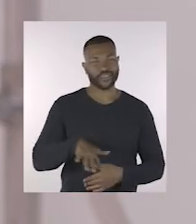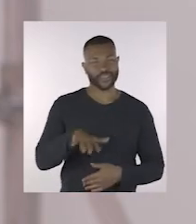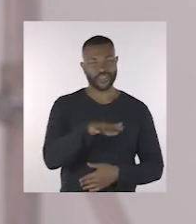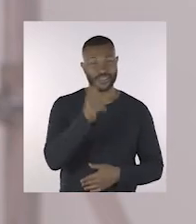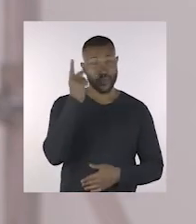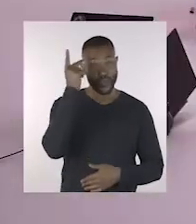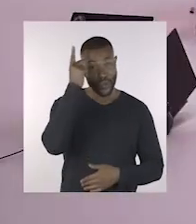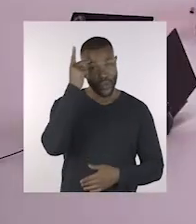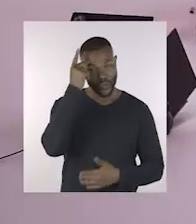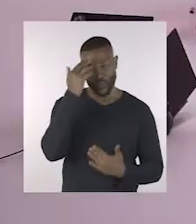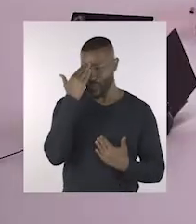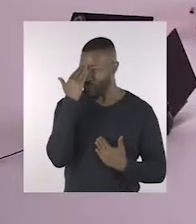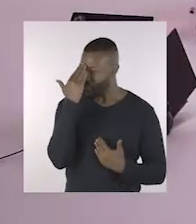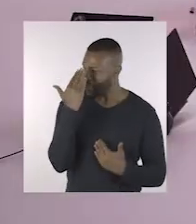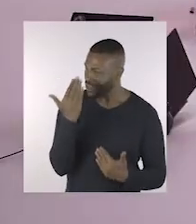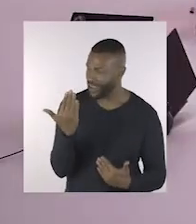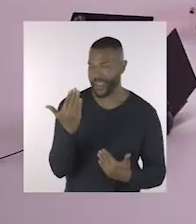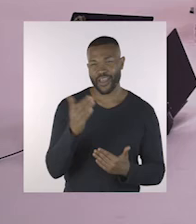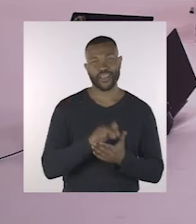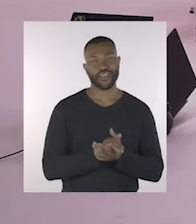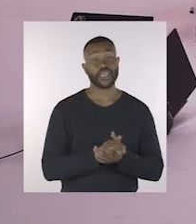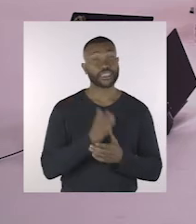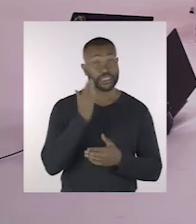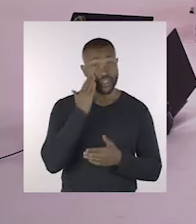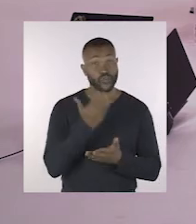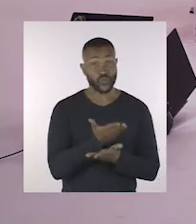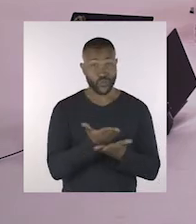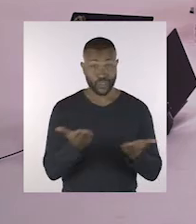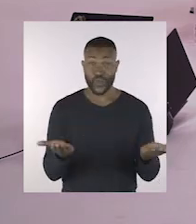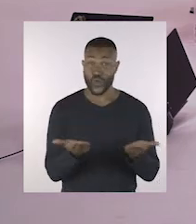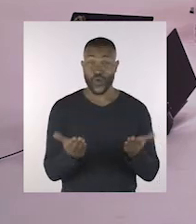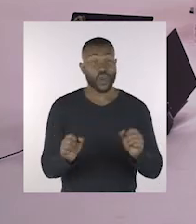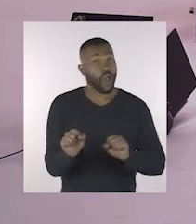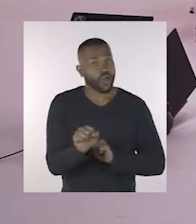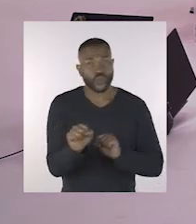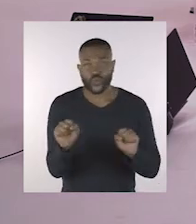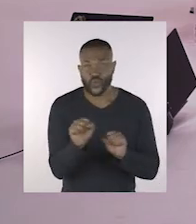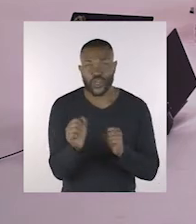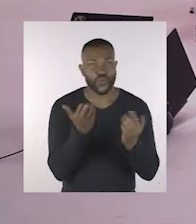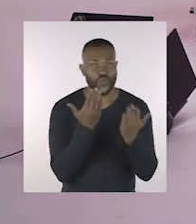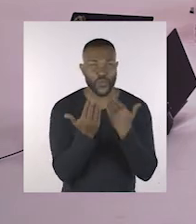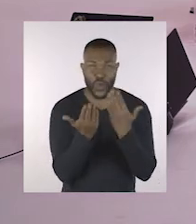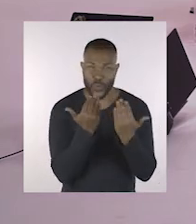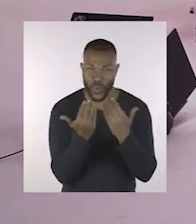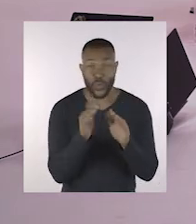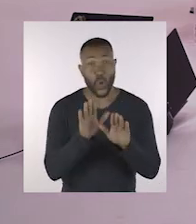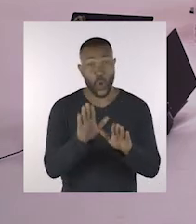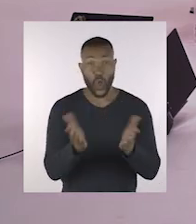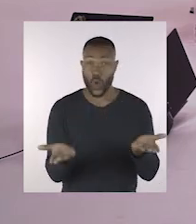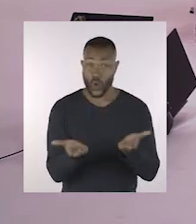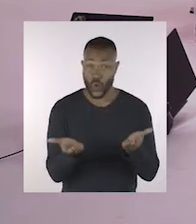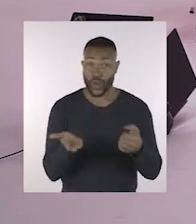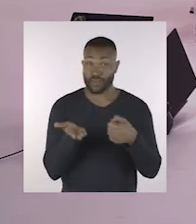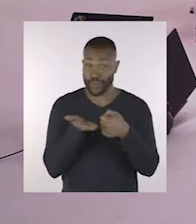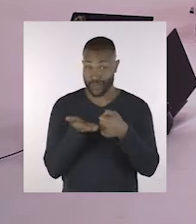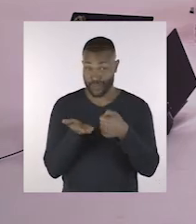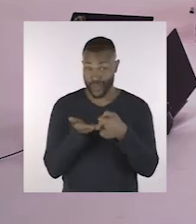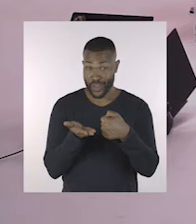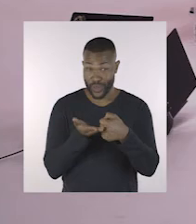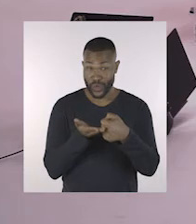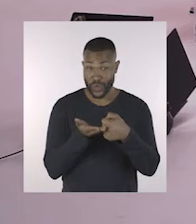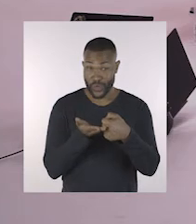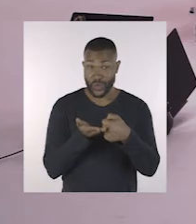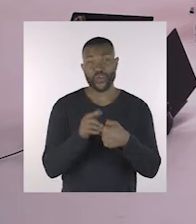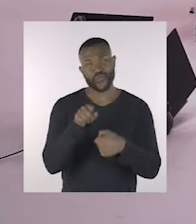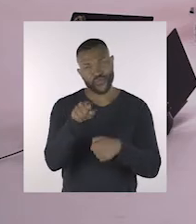tratados na cidade de São Paulo muito obrigada eu sei que vocês estão adorando o nosso papo mas teremos um